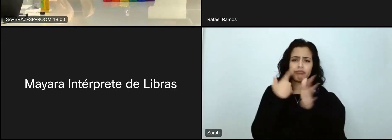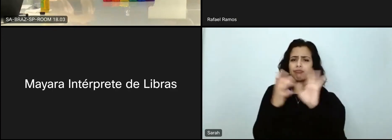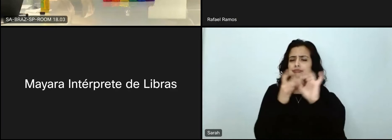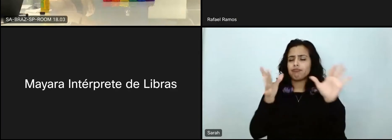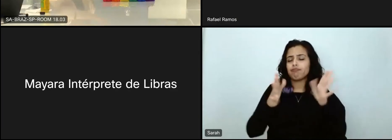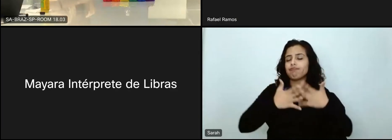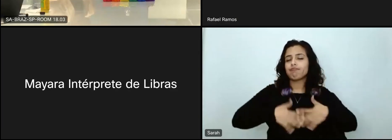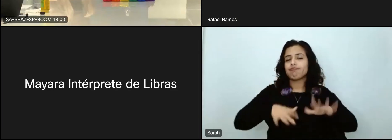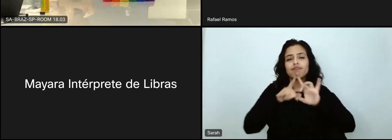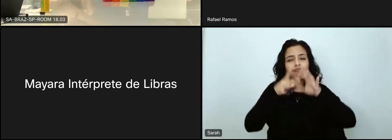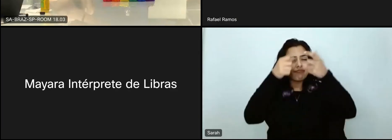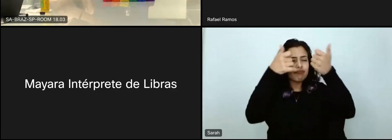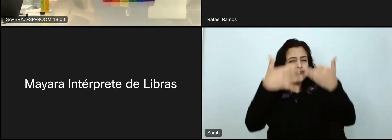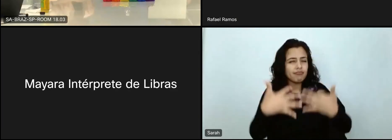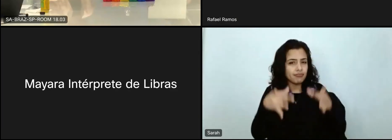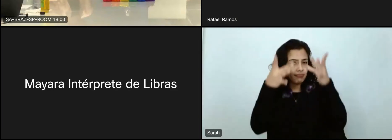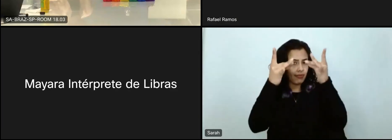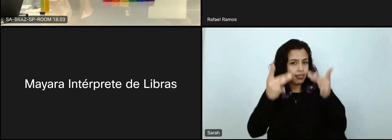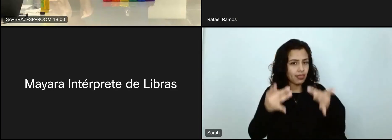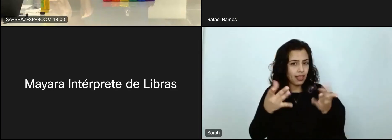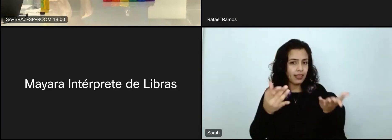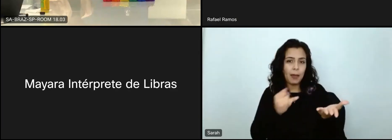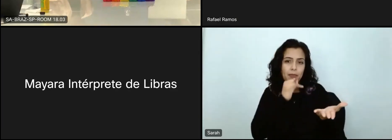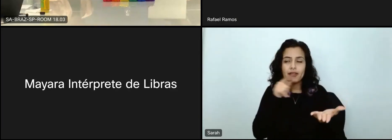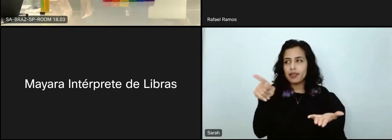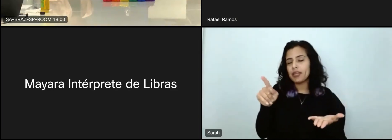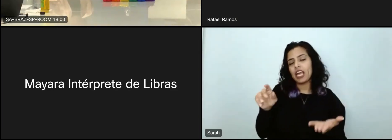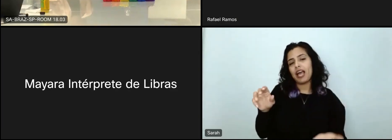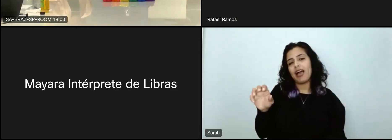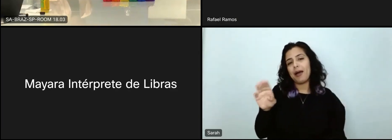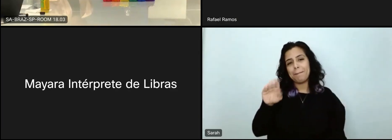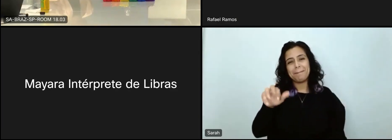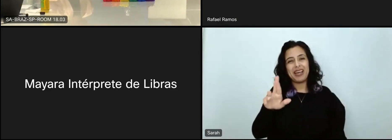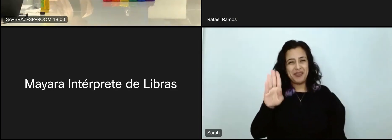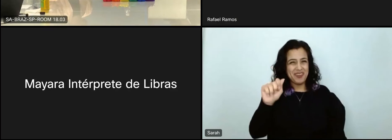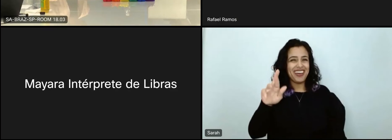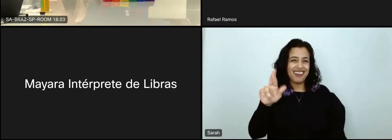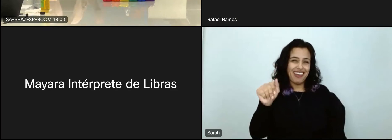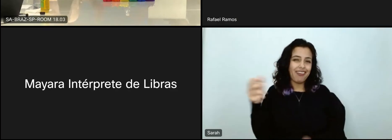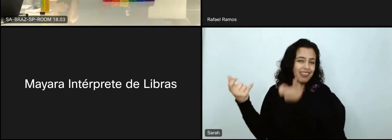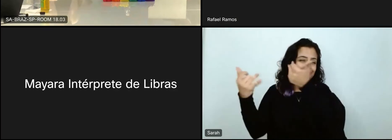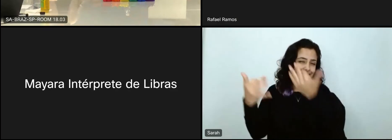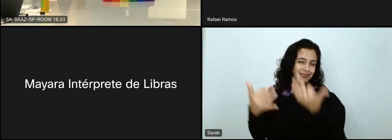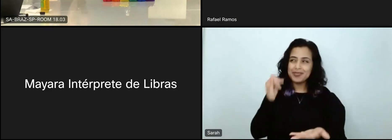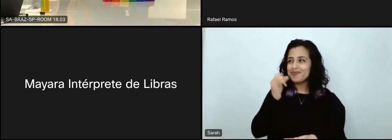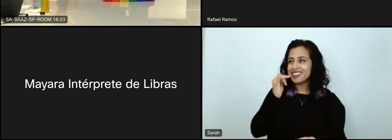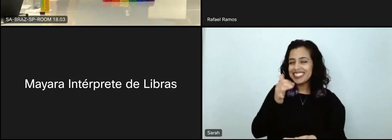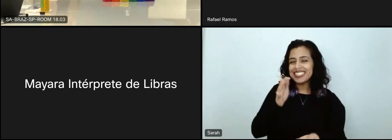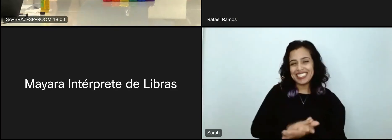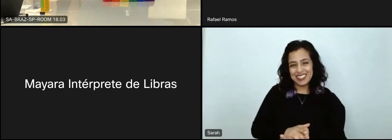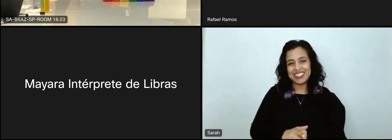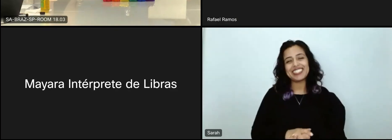em mais detalhes, por exemplo, o que a Chubb vem Sim. fazendo, como a Bárbara está Com contando aí, né? certeza. Desculpa. Perfeito. Não,